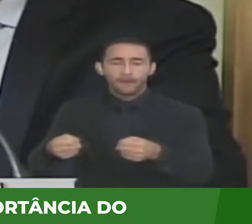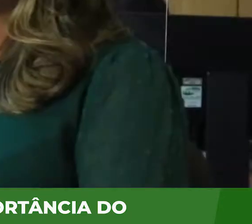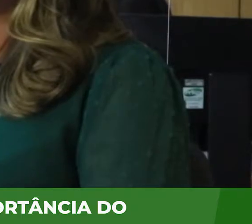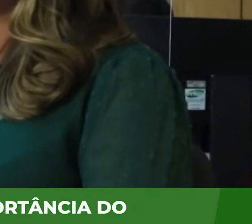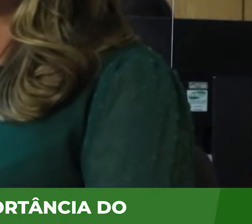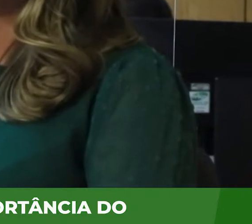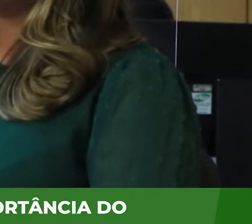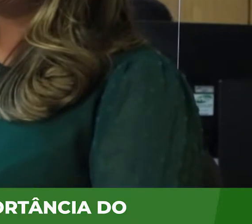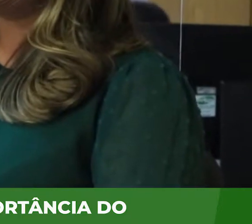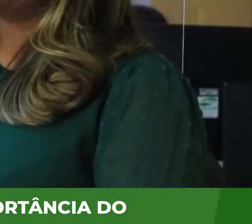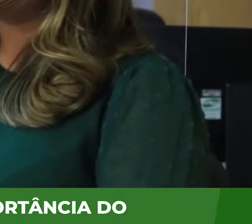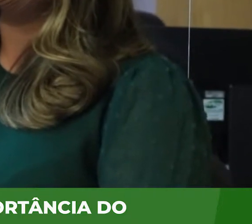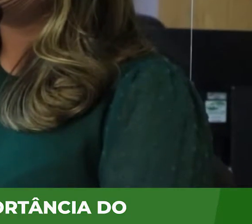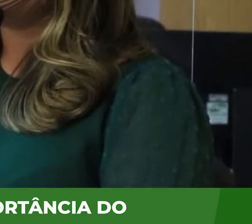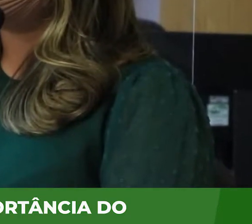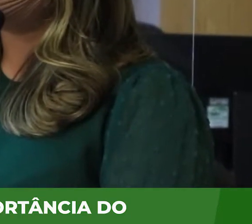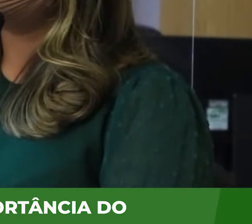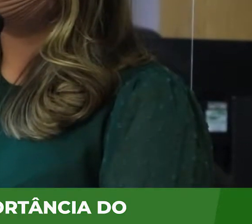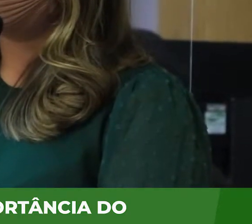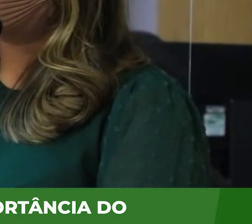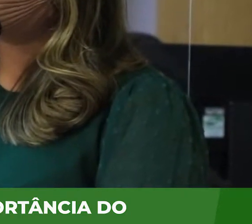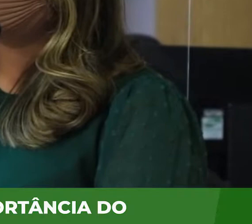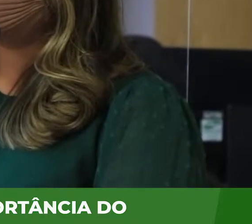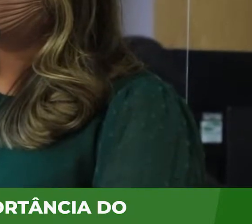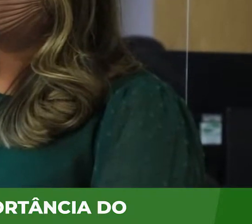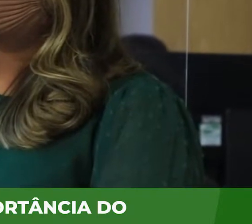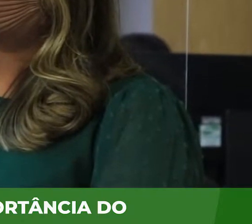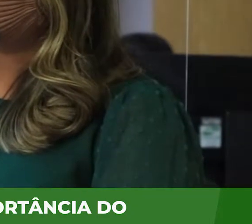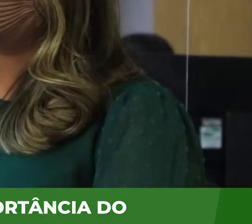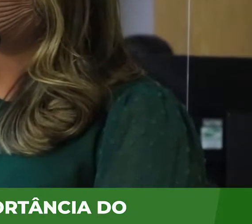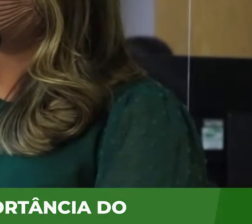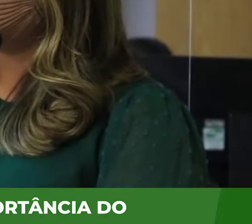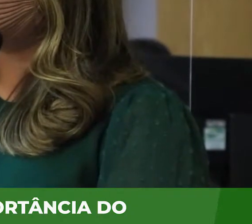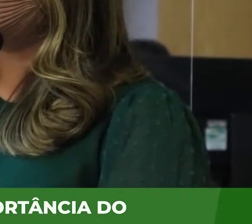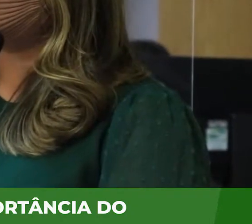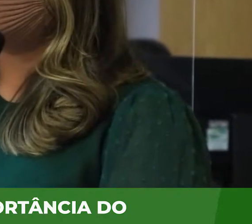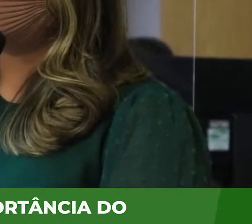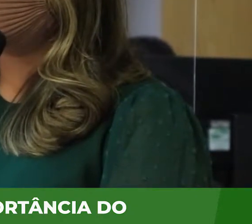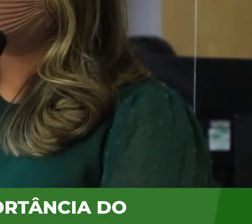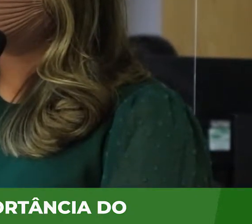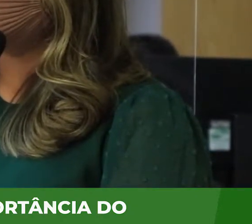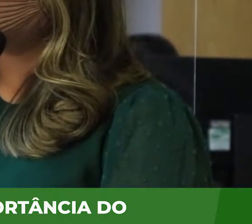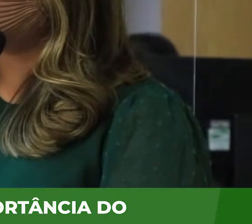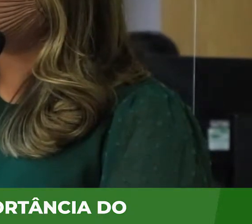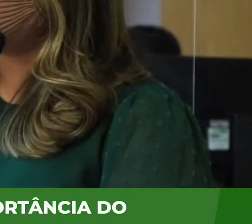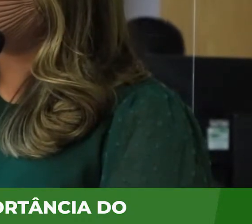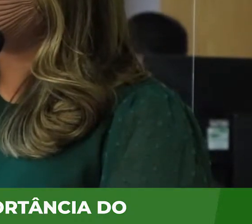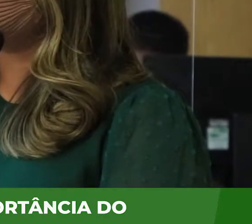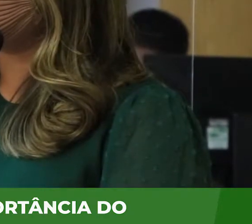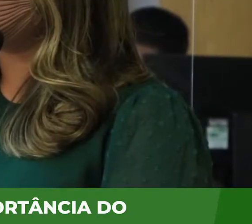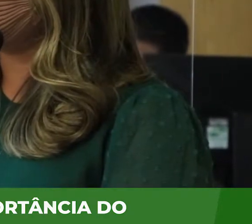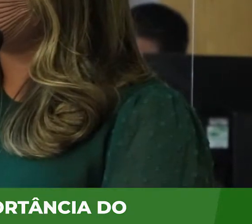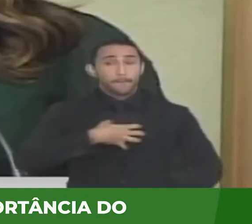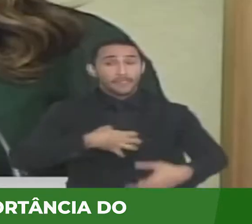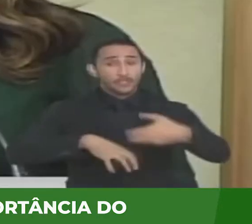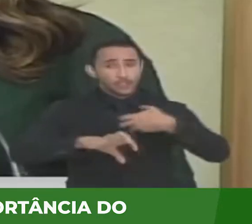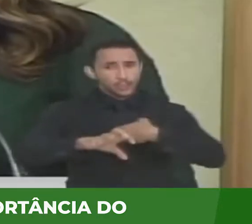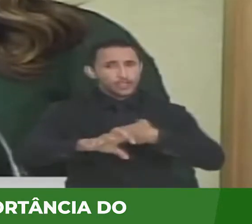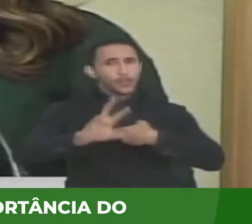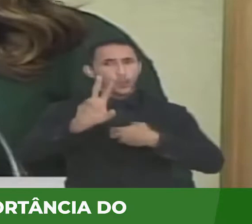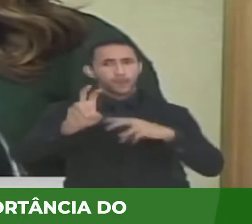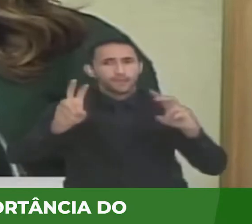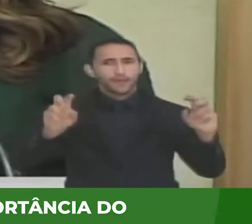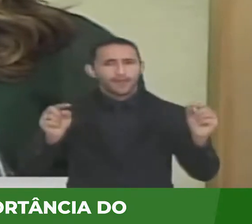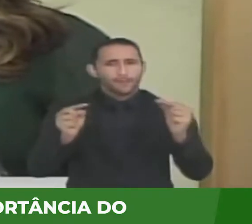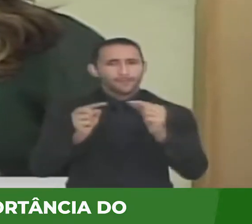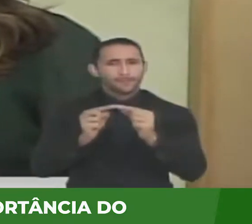nosso trânsito a vereadora Elza Oliveira alertou sobre a importância da empatia e do respeito principalmente aos